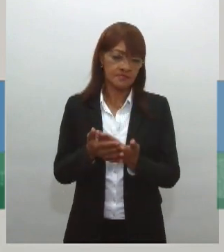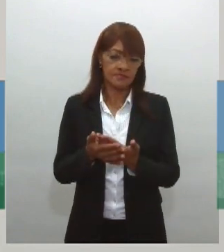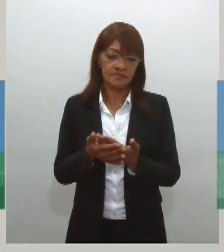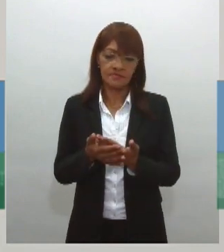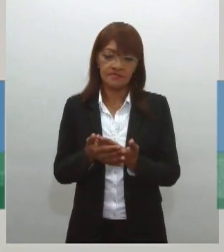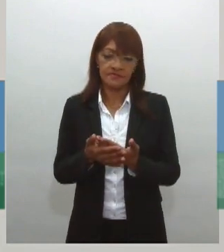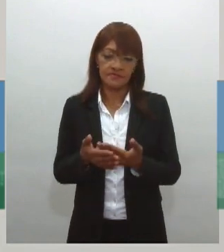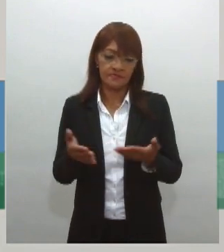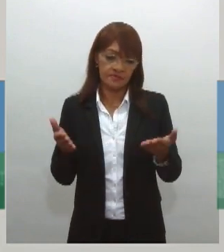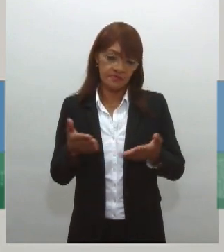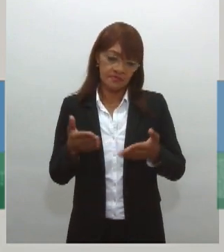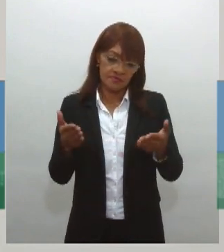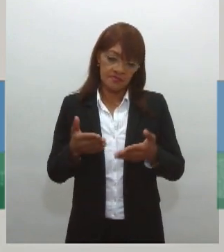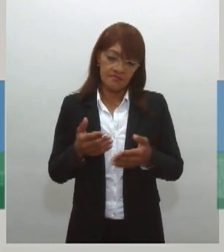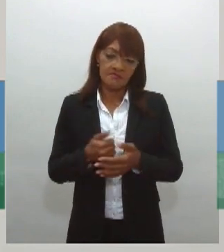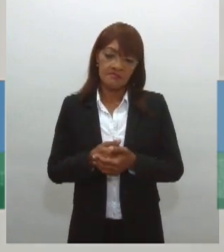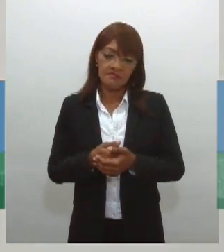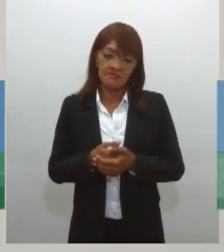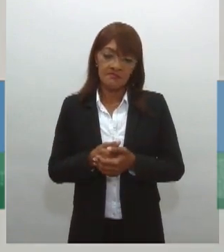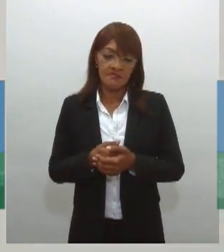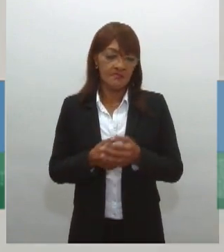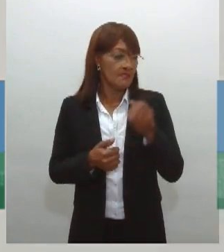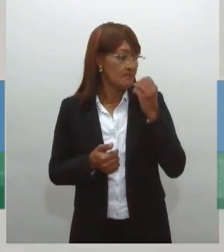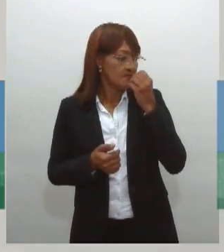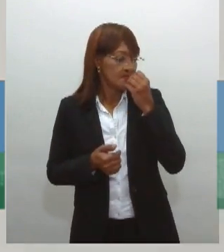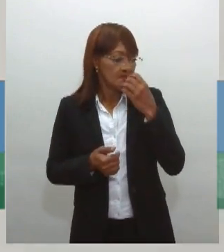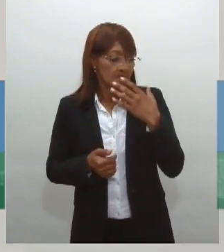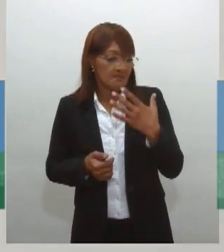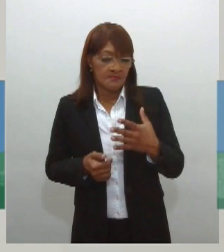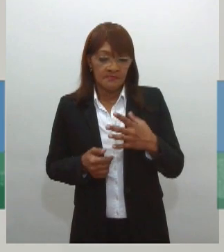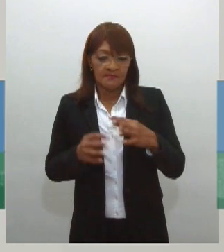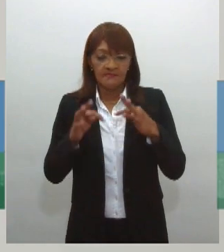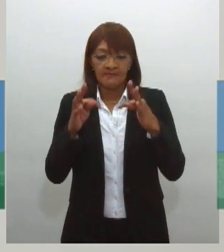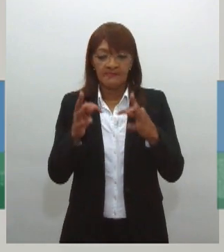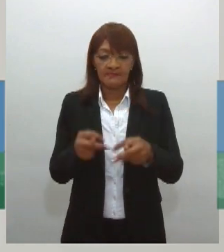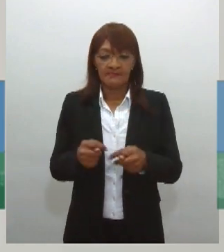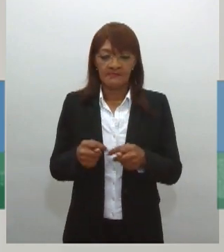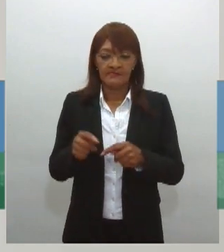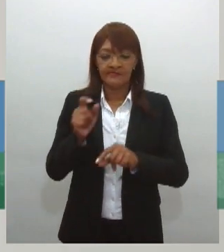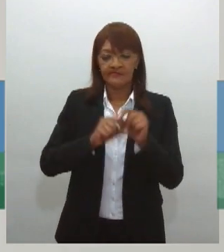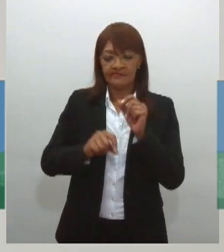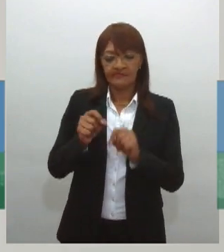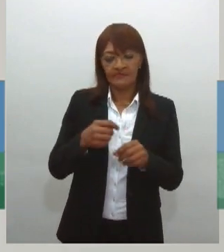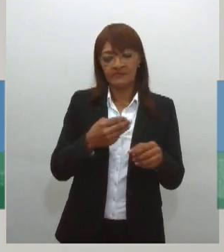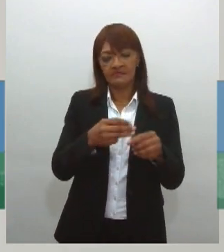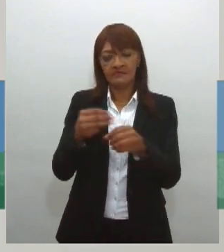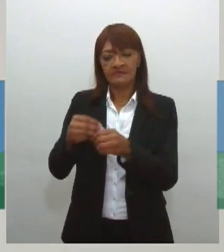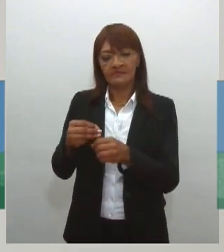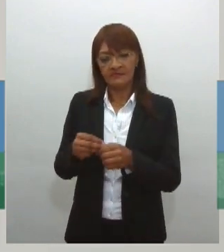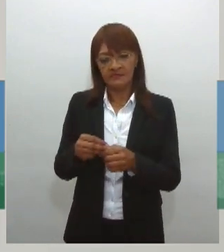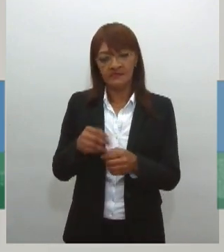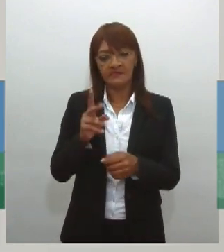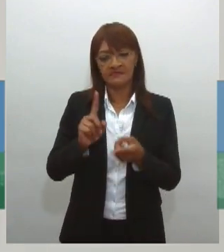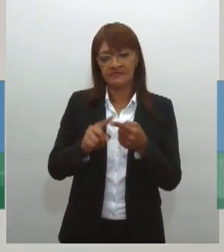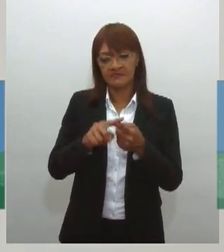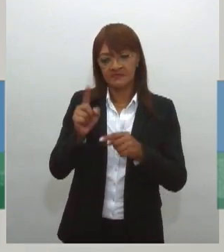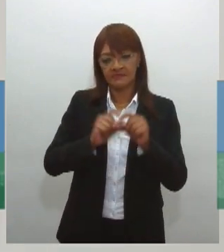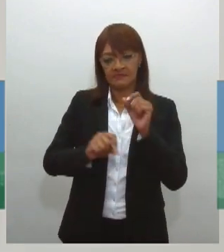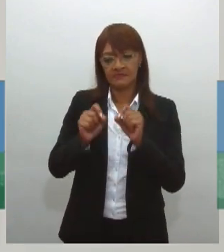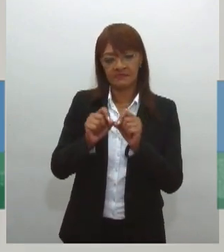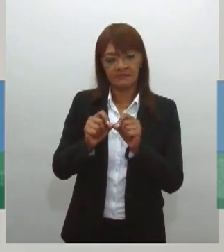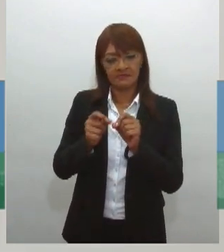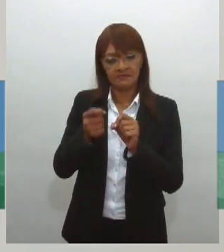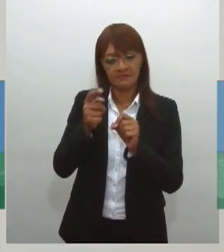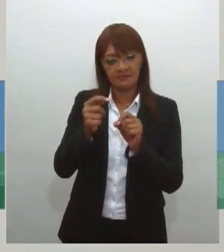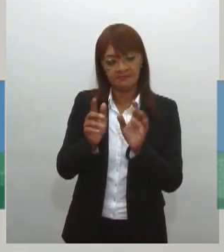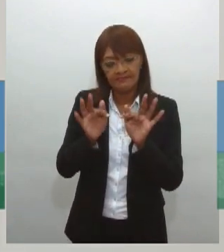categoria, como todo, alguns municípios ainda, pela dificuldade de execução, ainda estão finalizando